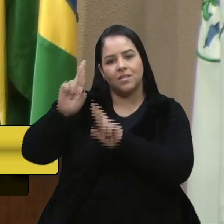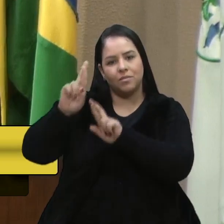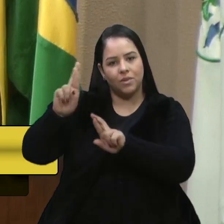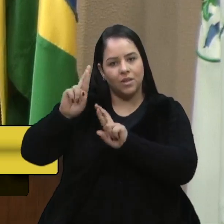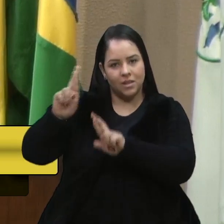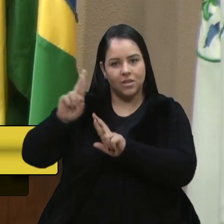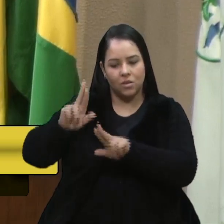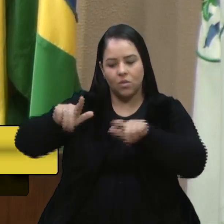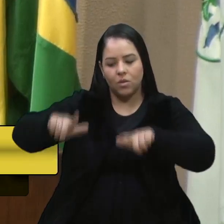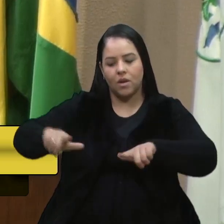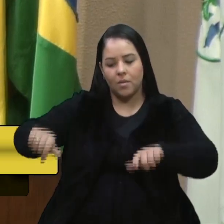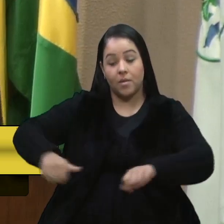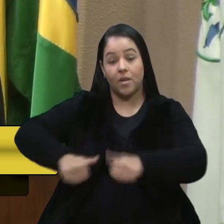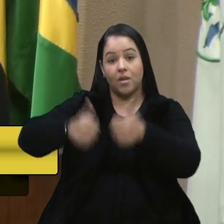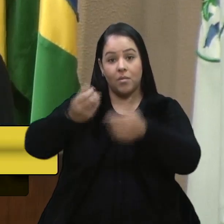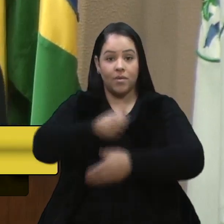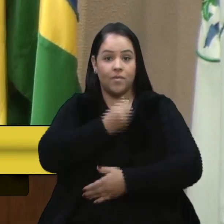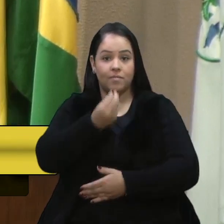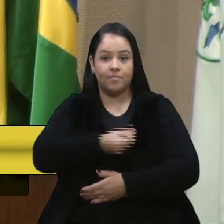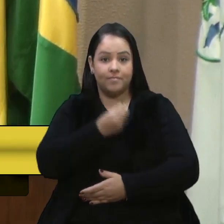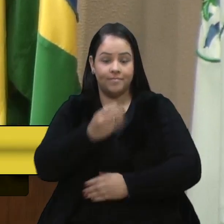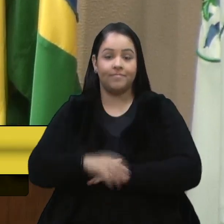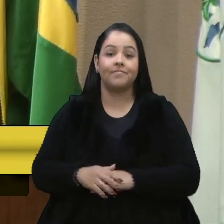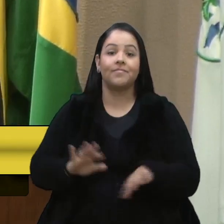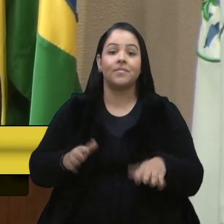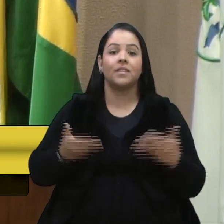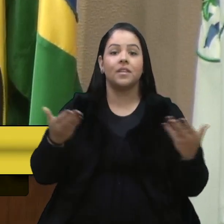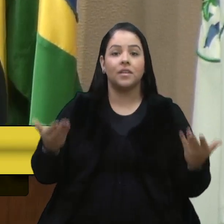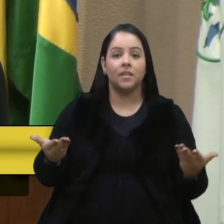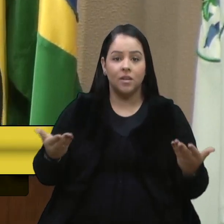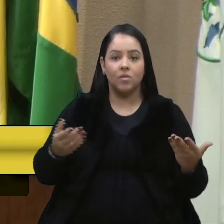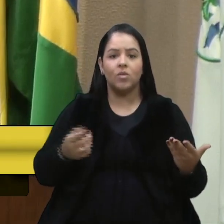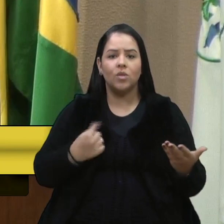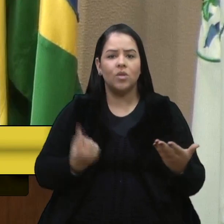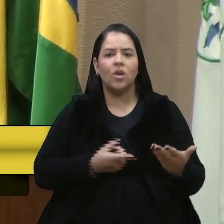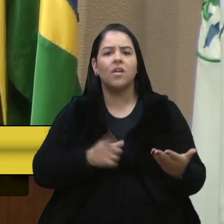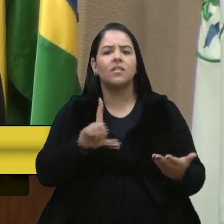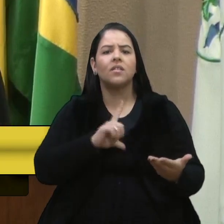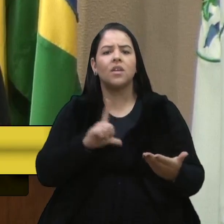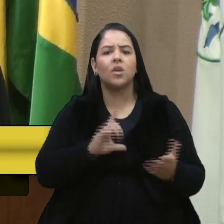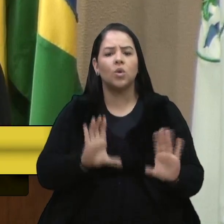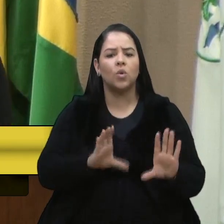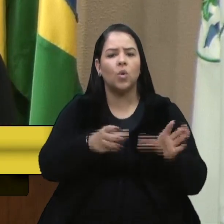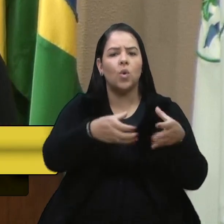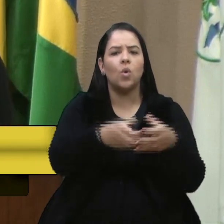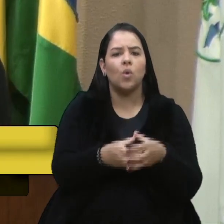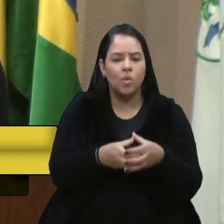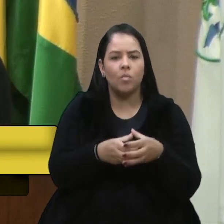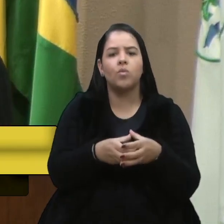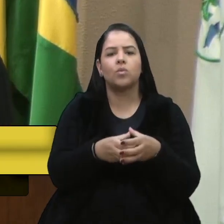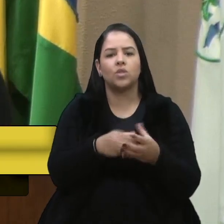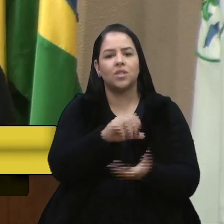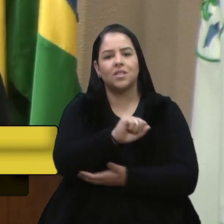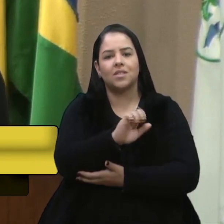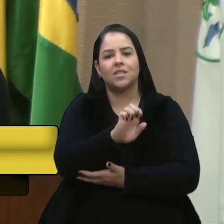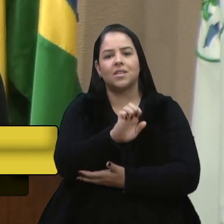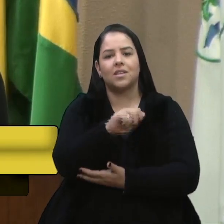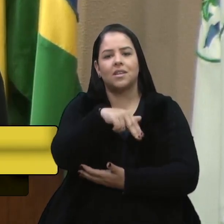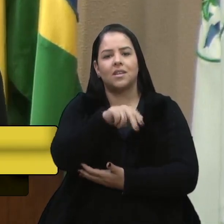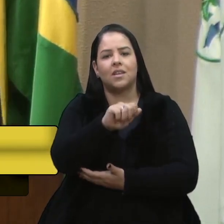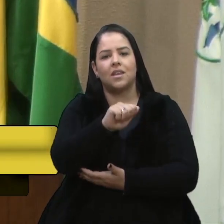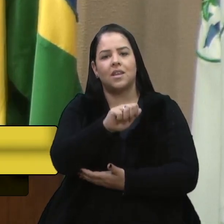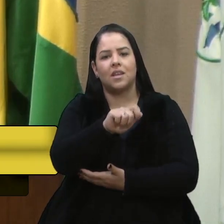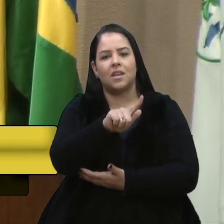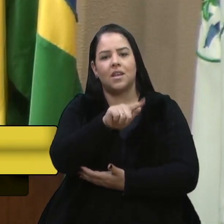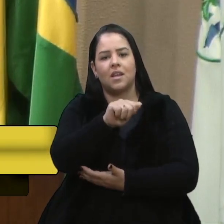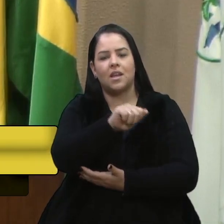lugar melhor para se viver. E dentro disso, nós temos o grupo de senegaleses que chega até Caxias do Sul